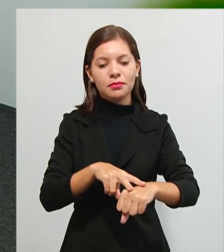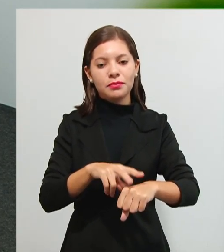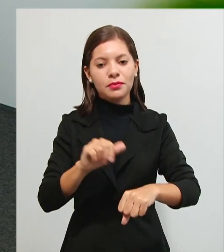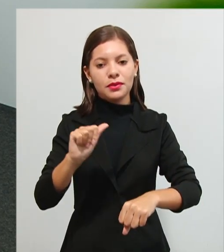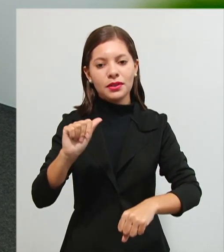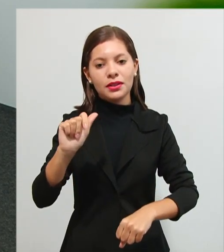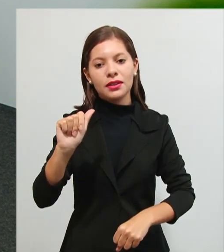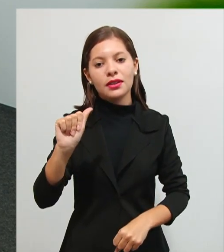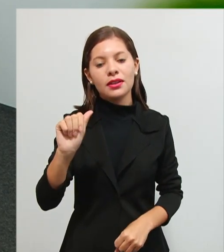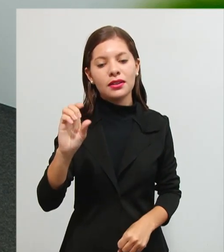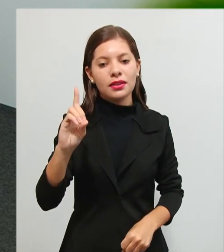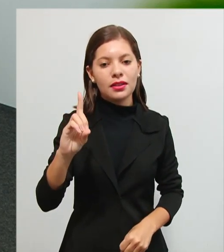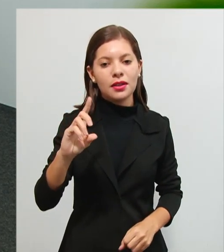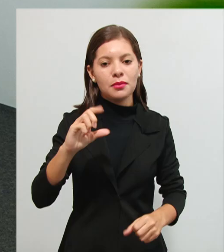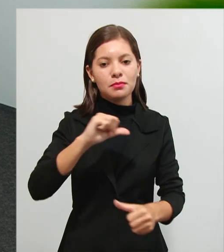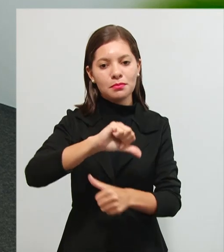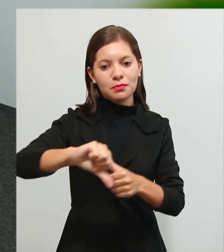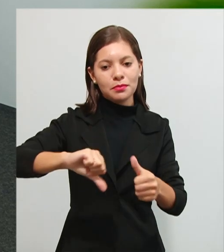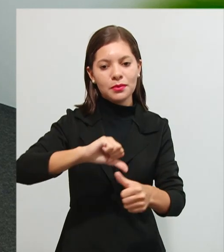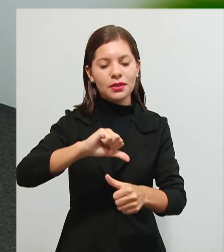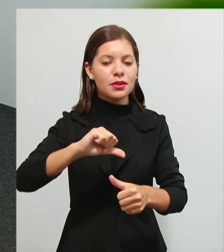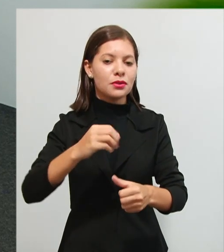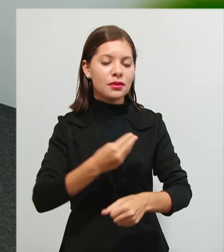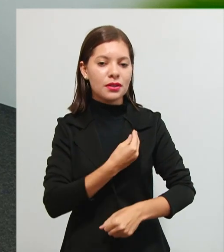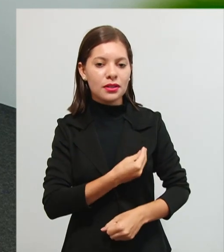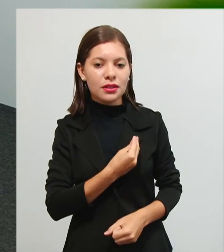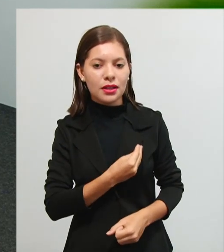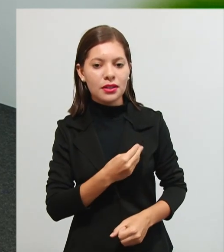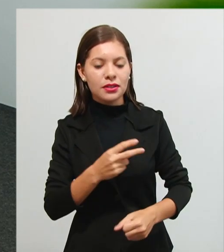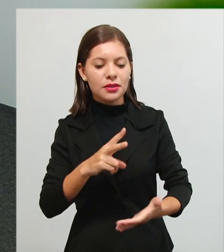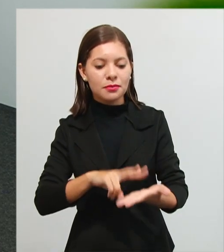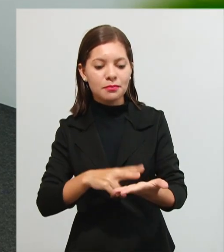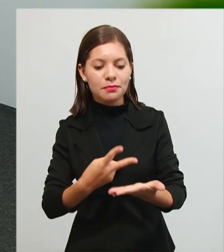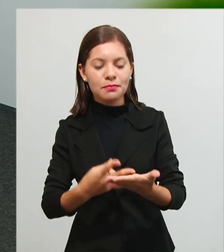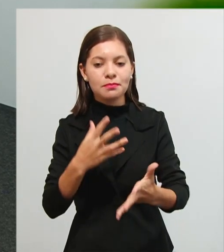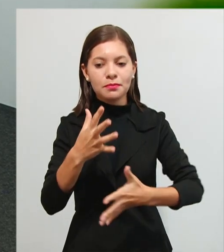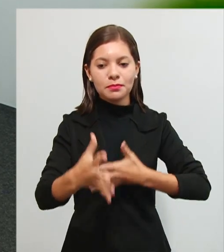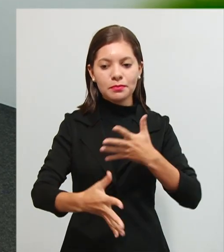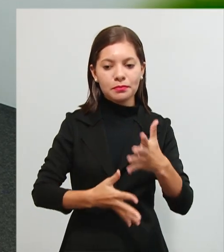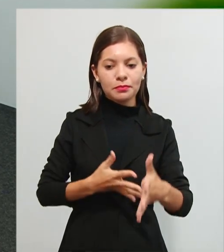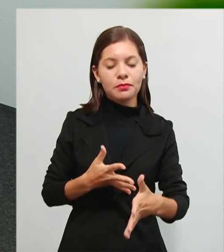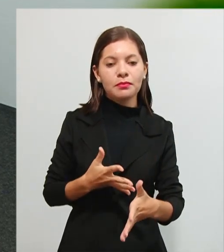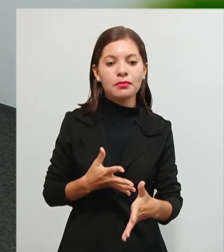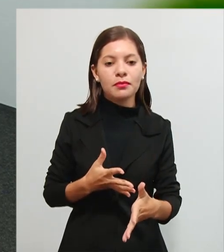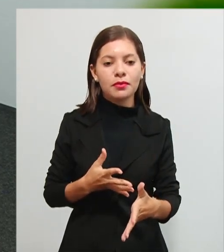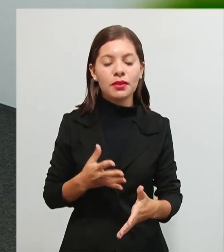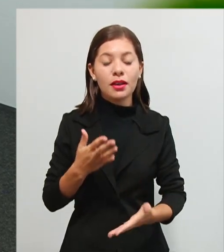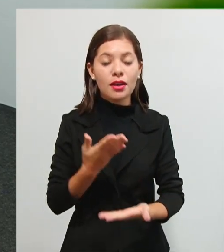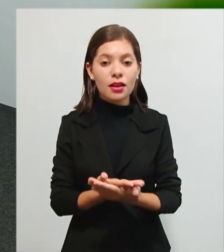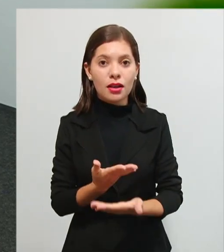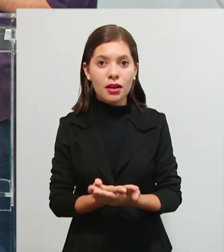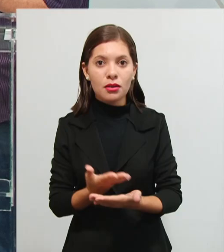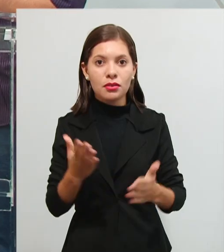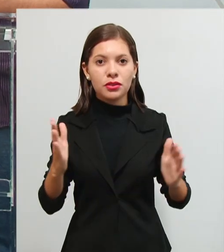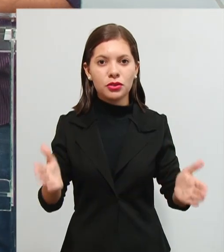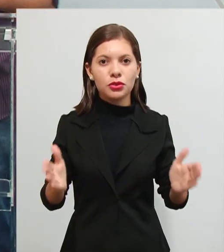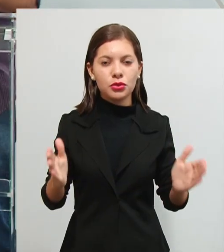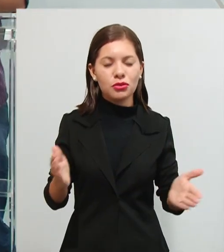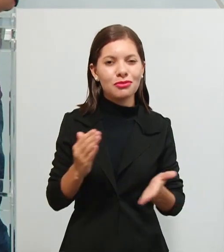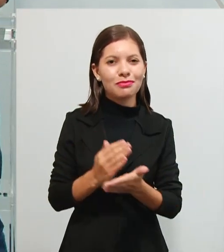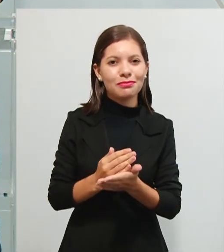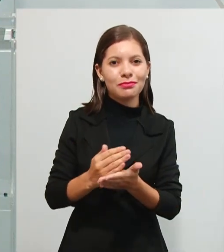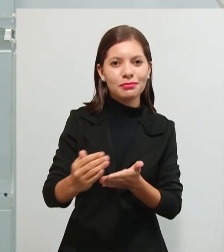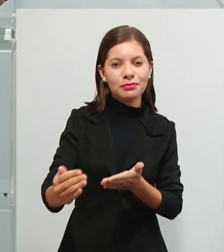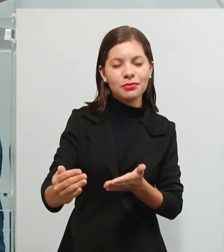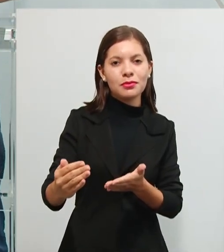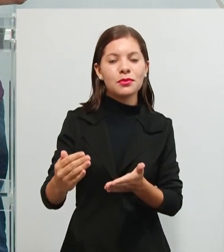EAD Mudando Realidades. E ao meu lado, a intérprete de Libras. Na aula de hoje, dando continuidade ao